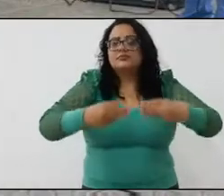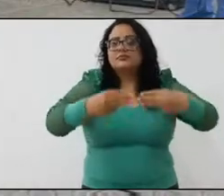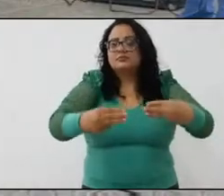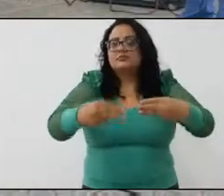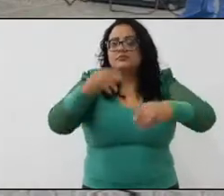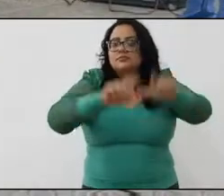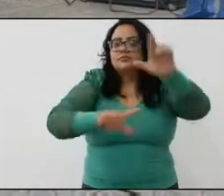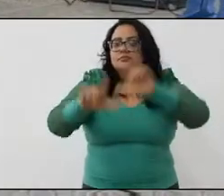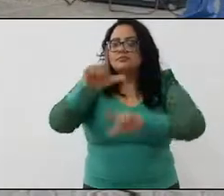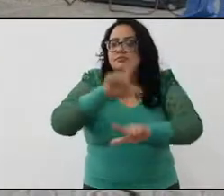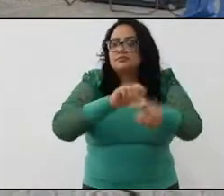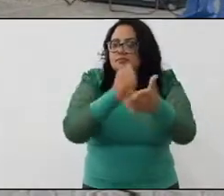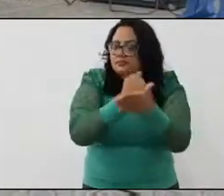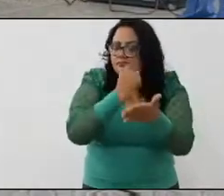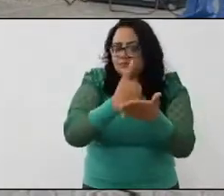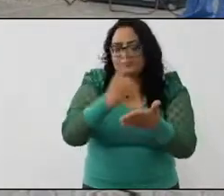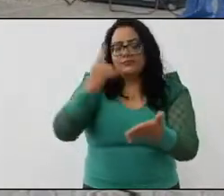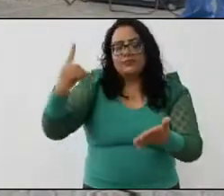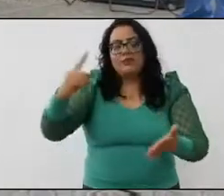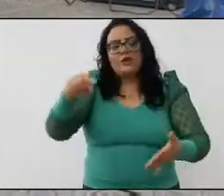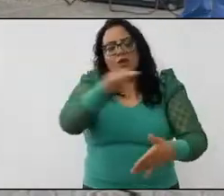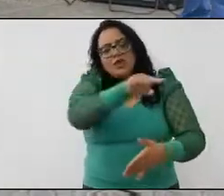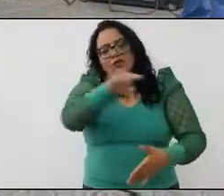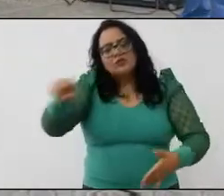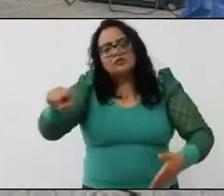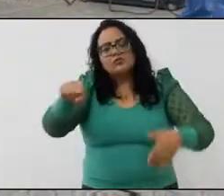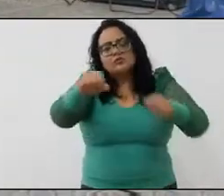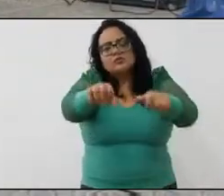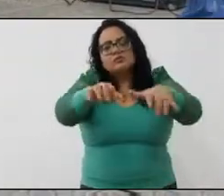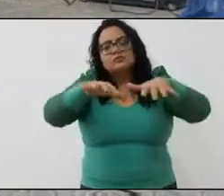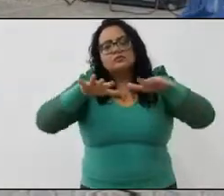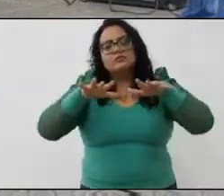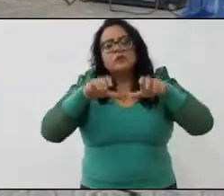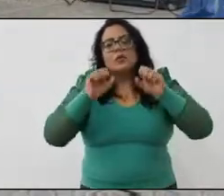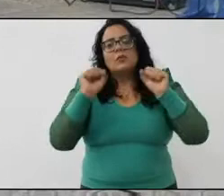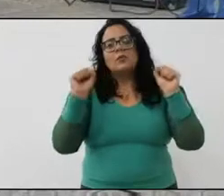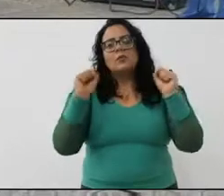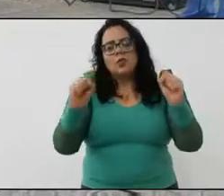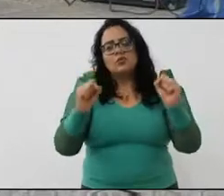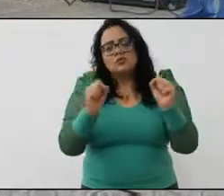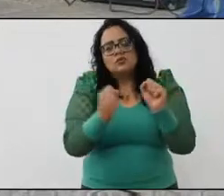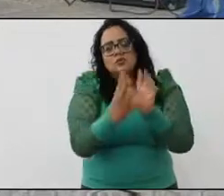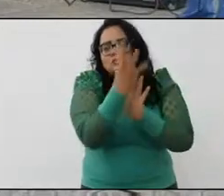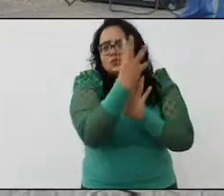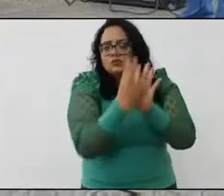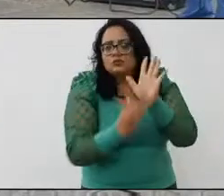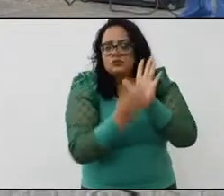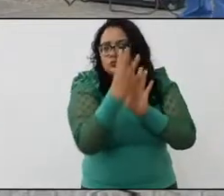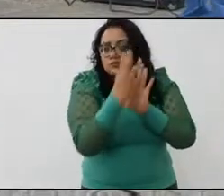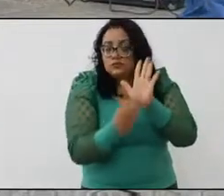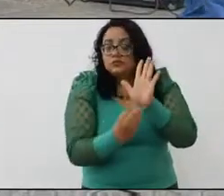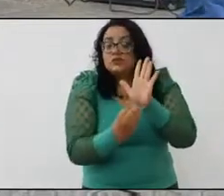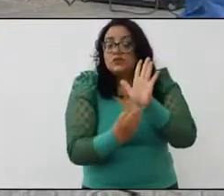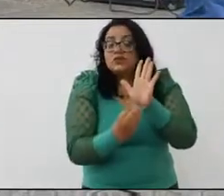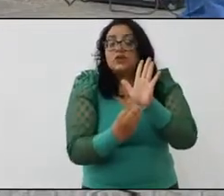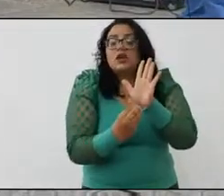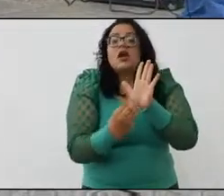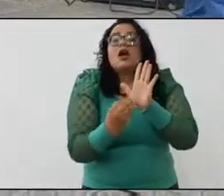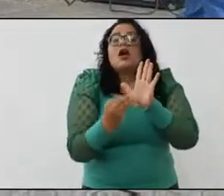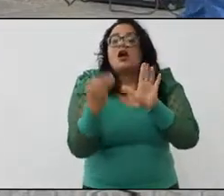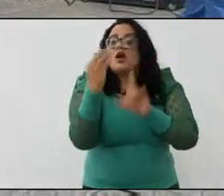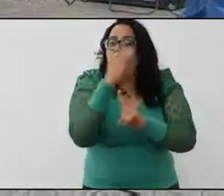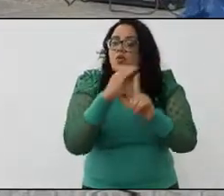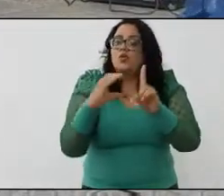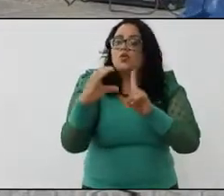ADEVIC. E toda a igreja pode acompanhar. É um louvor